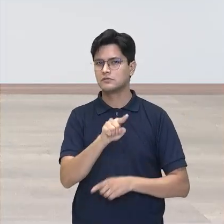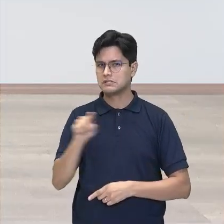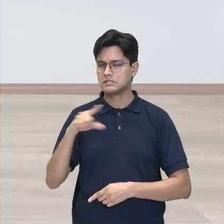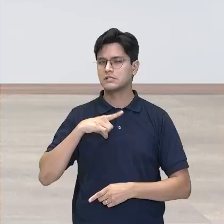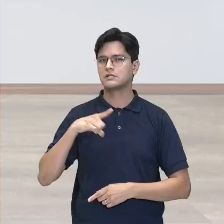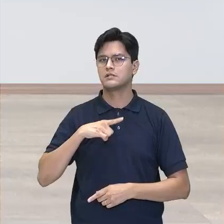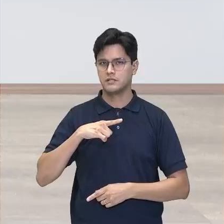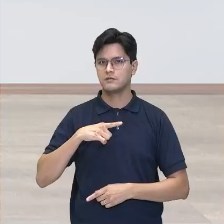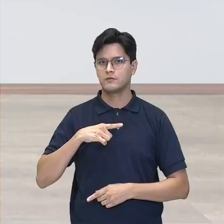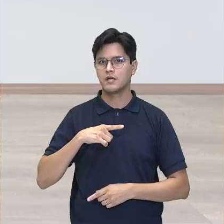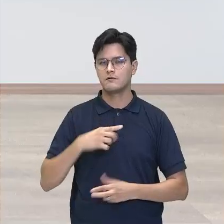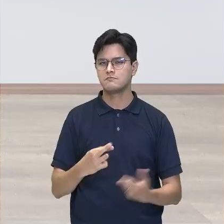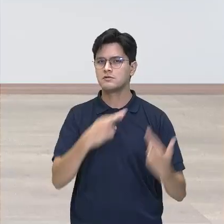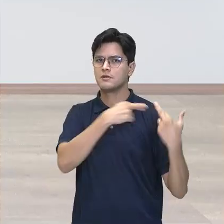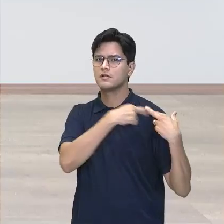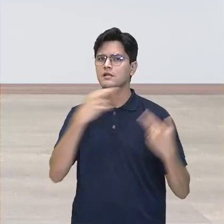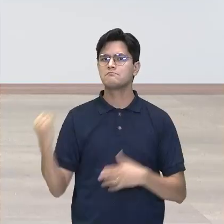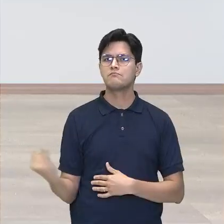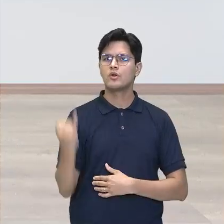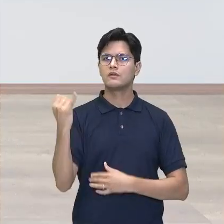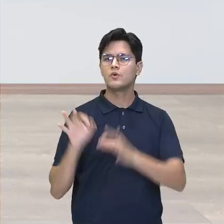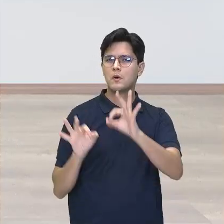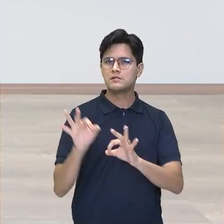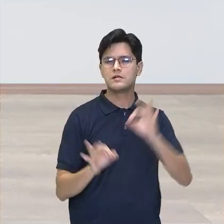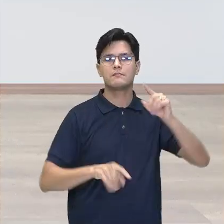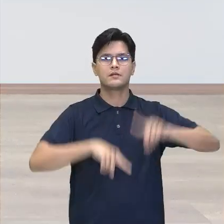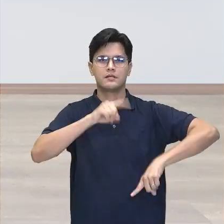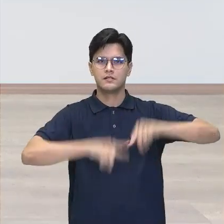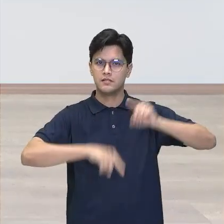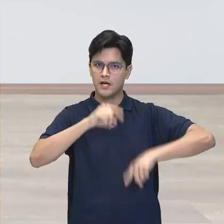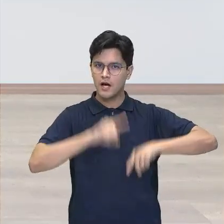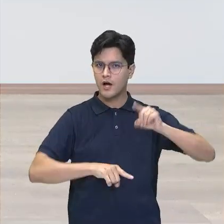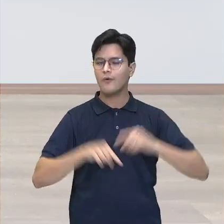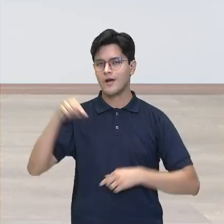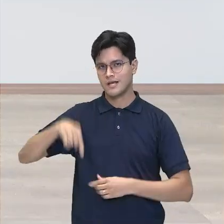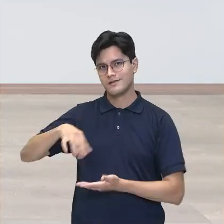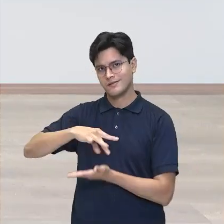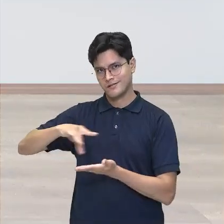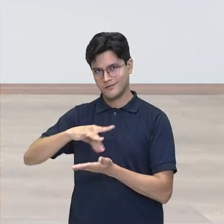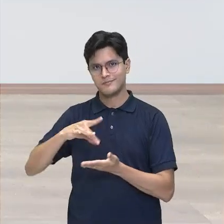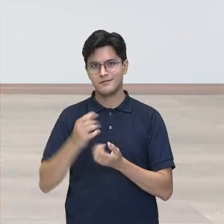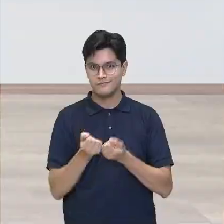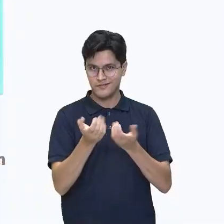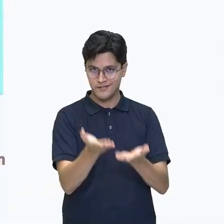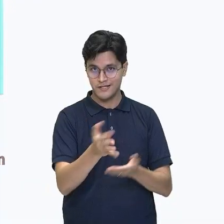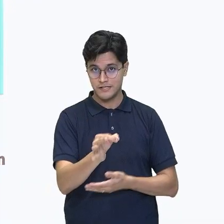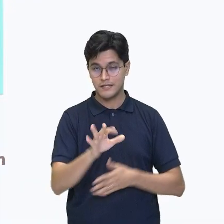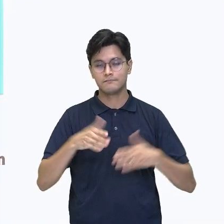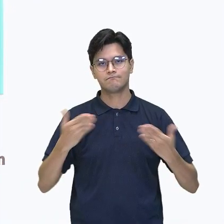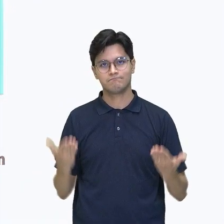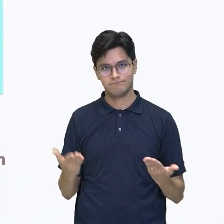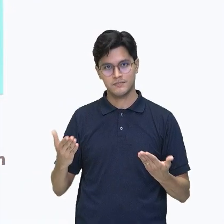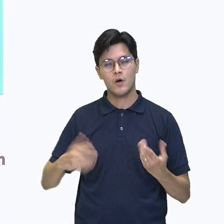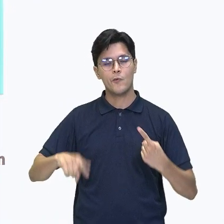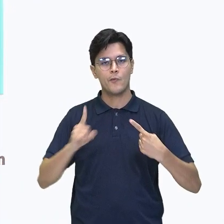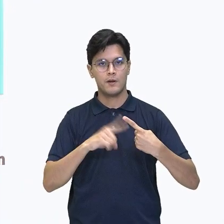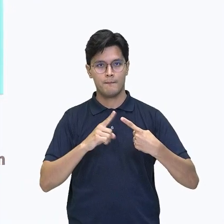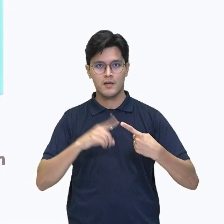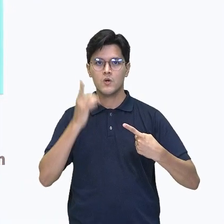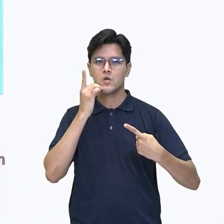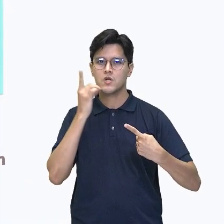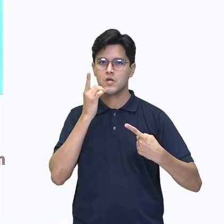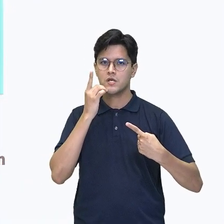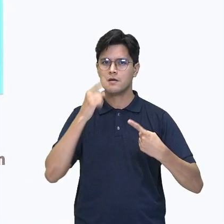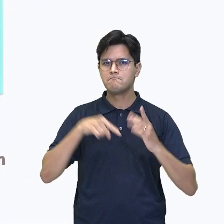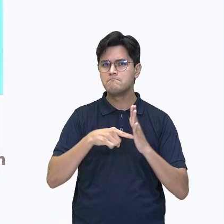que é enviado pelo Centro de Mídias. Por isso que é importante saber aí dessas datas. Então, a primeira delas é amanhã, né? A